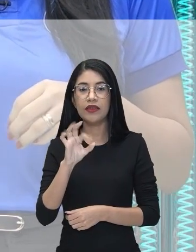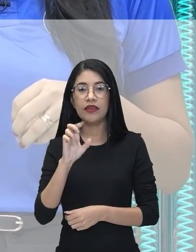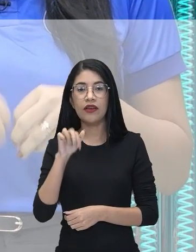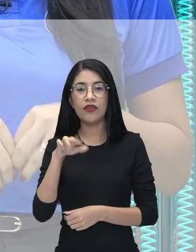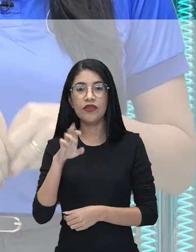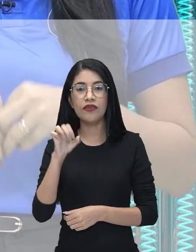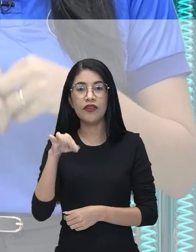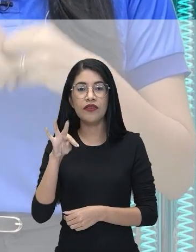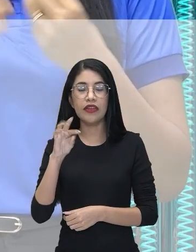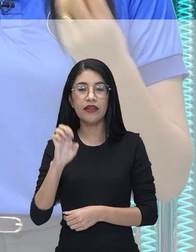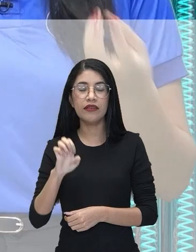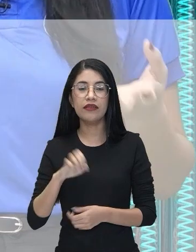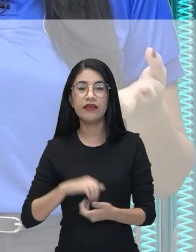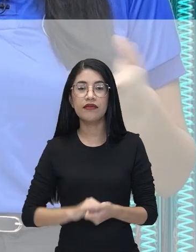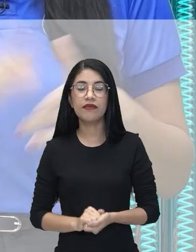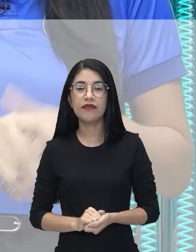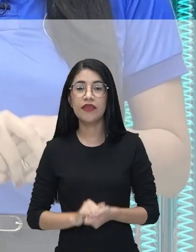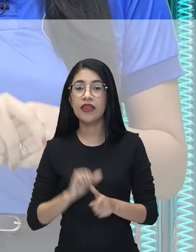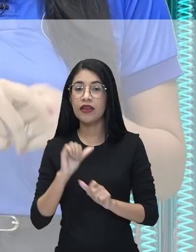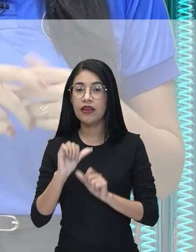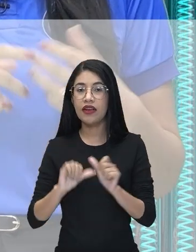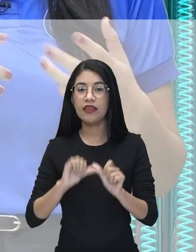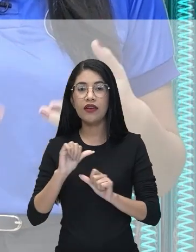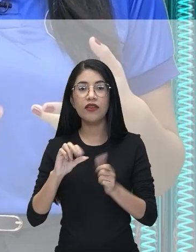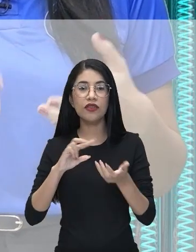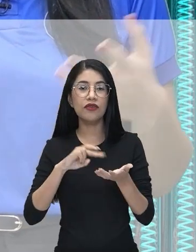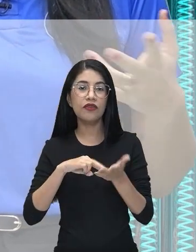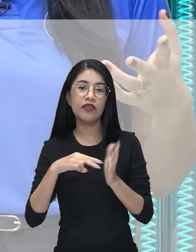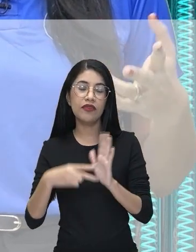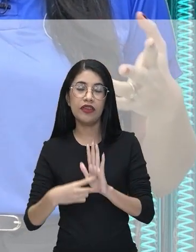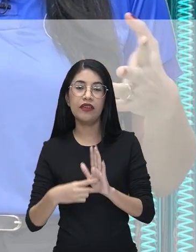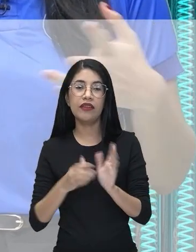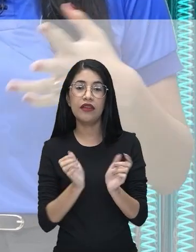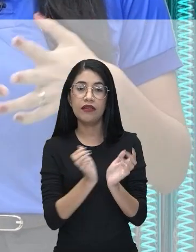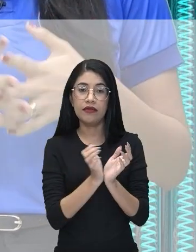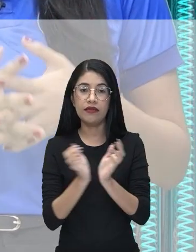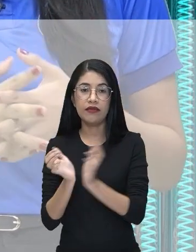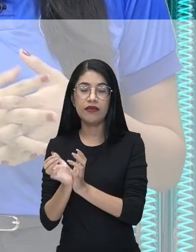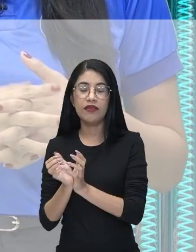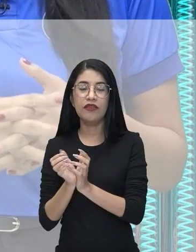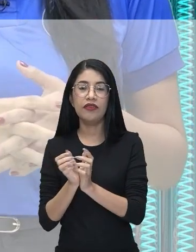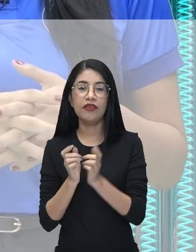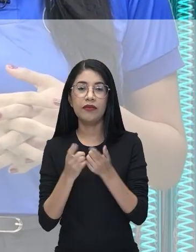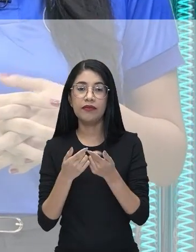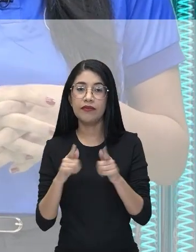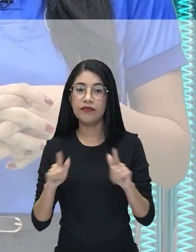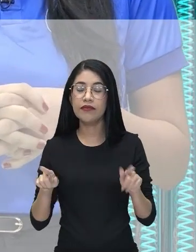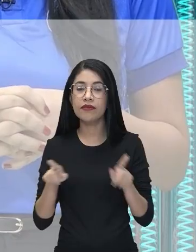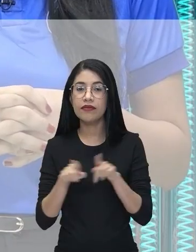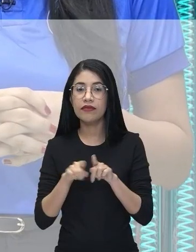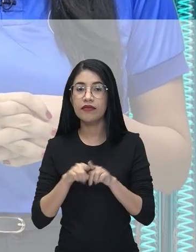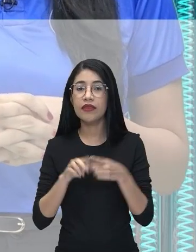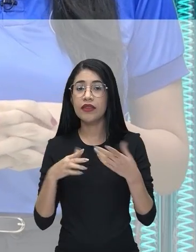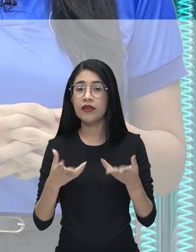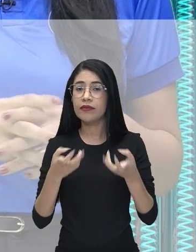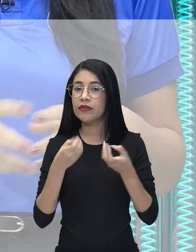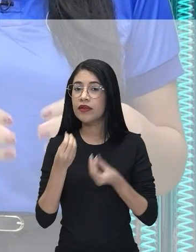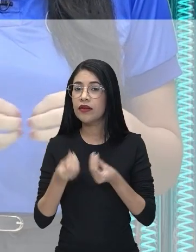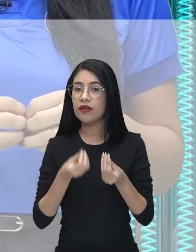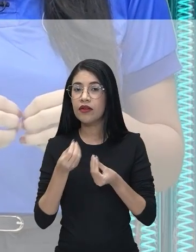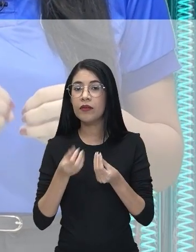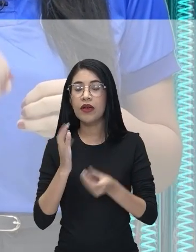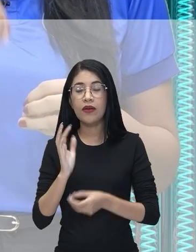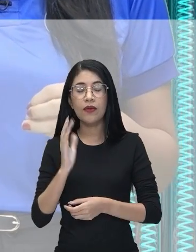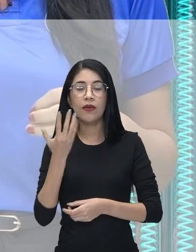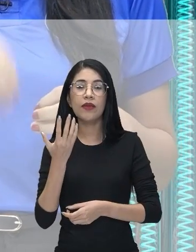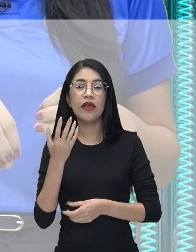Divertidamente. Virou outra palavra, teve outra classe gramatical. Então, para vocês observarem aí